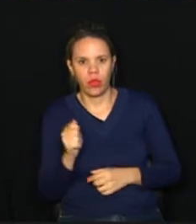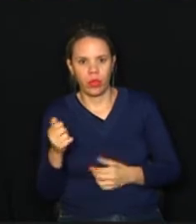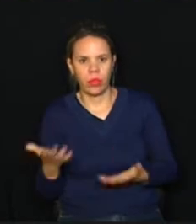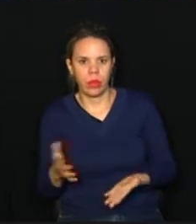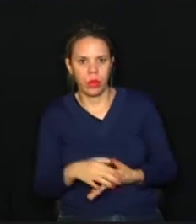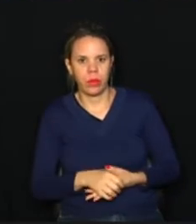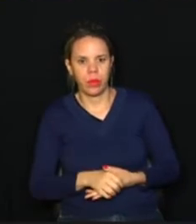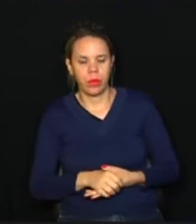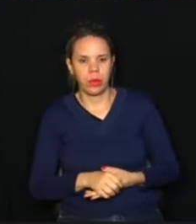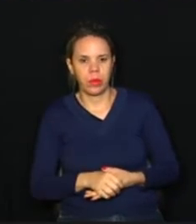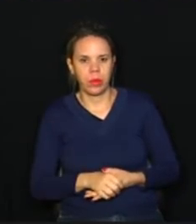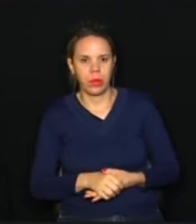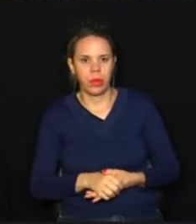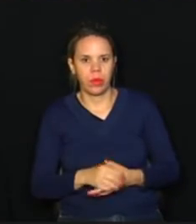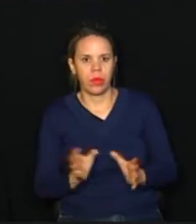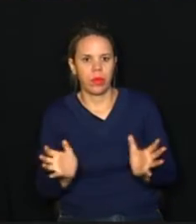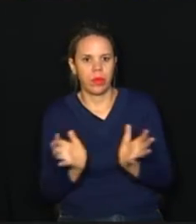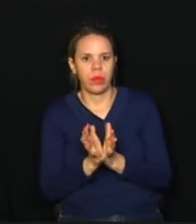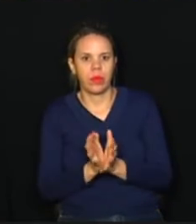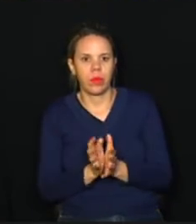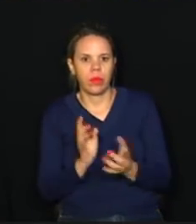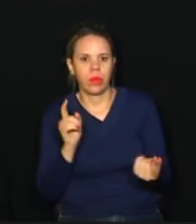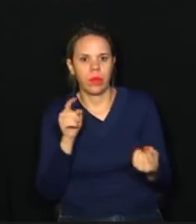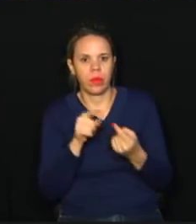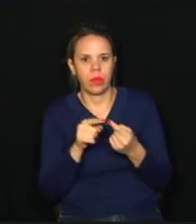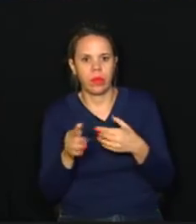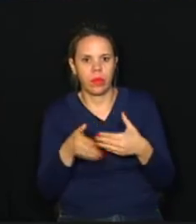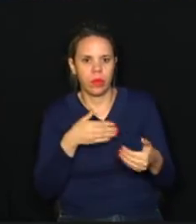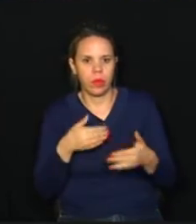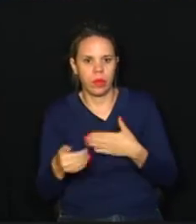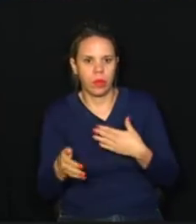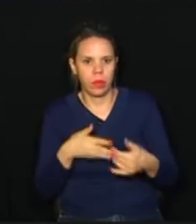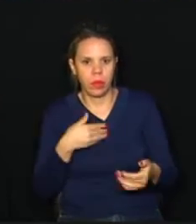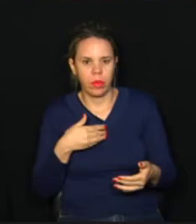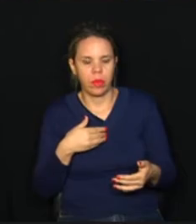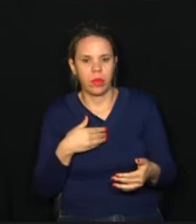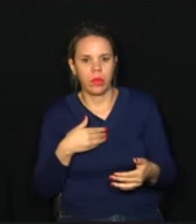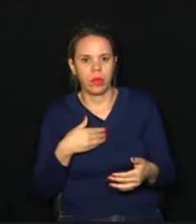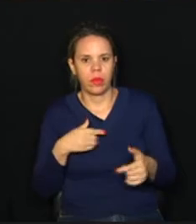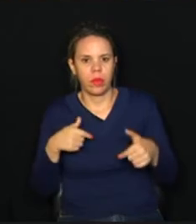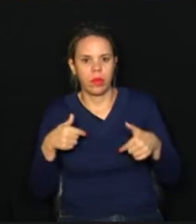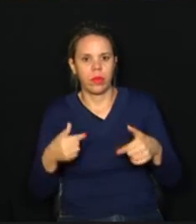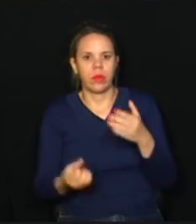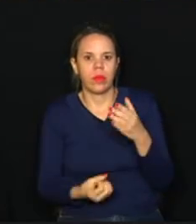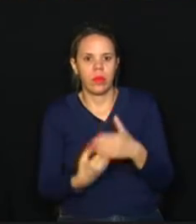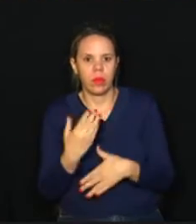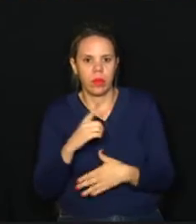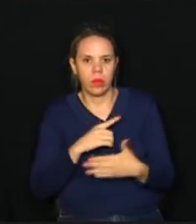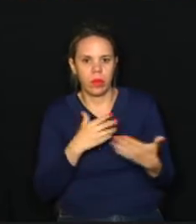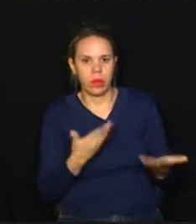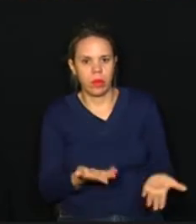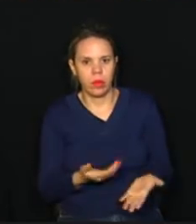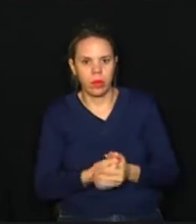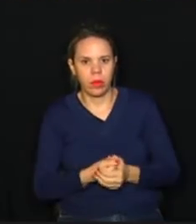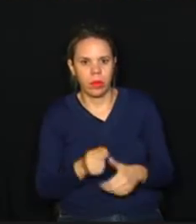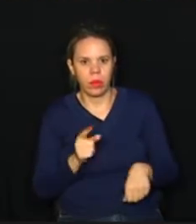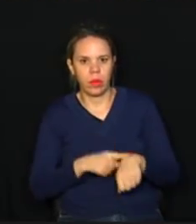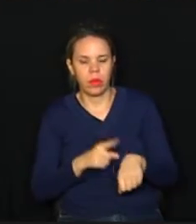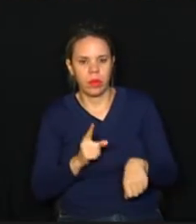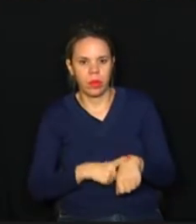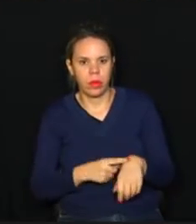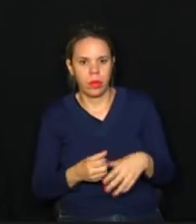associação, a comunidade, no sentido de qualquer desdobramento que isso venha a ter. Então, no